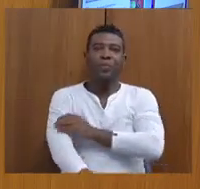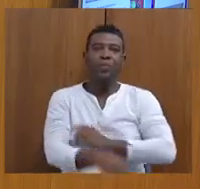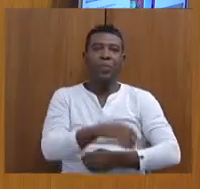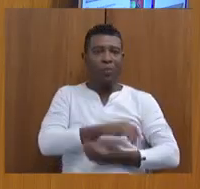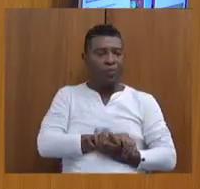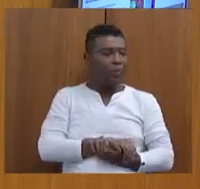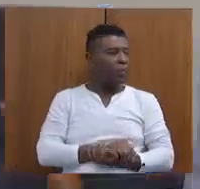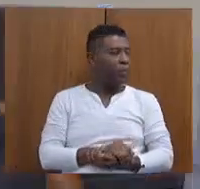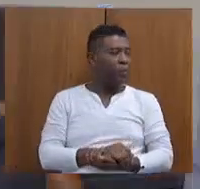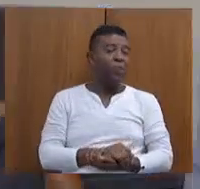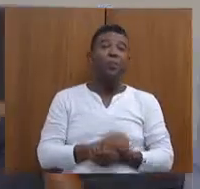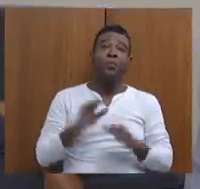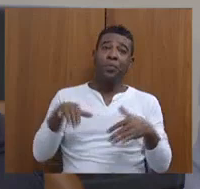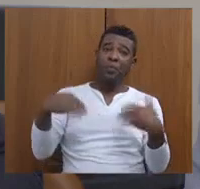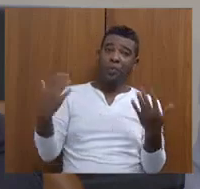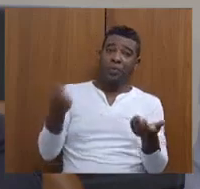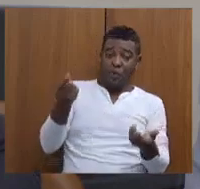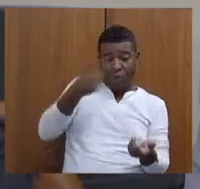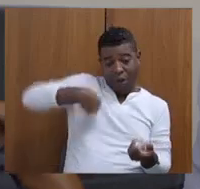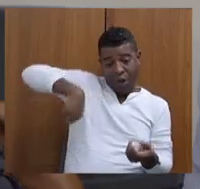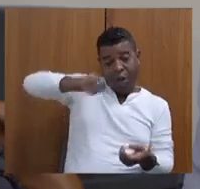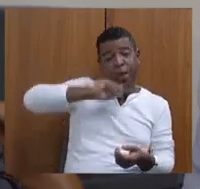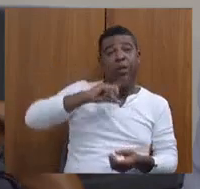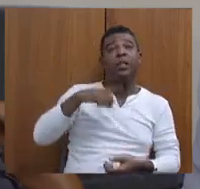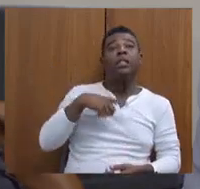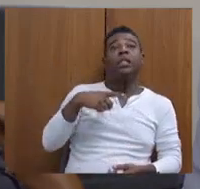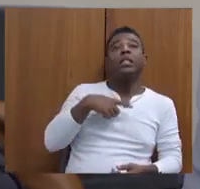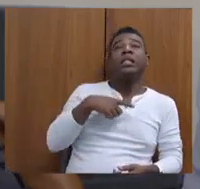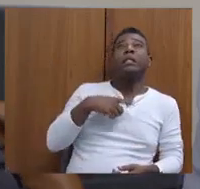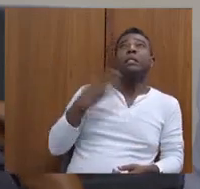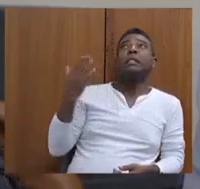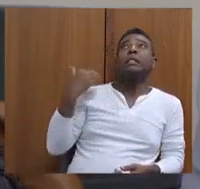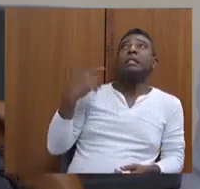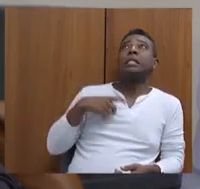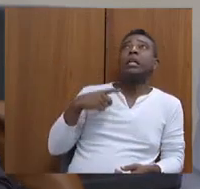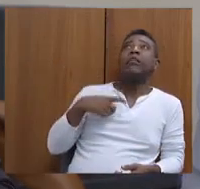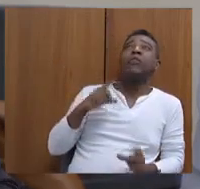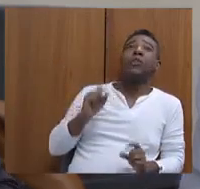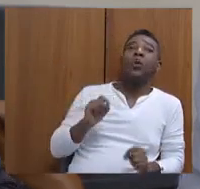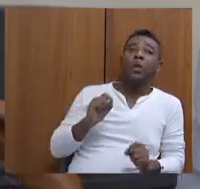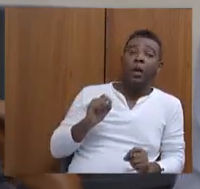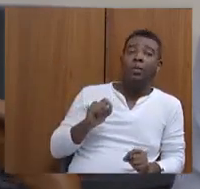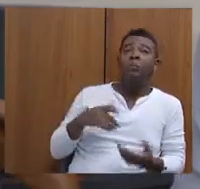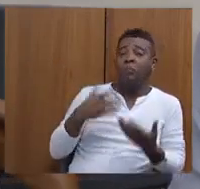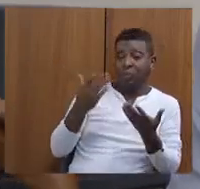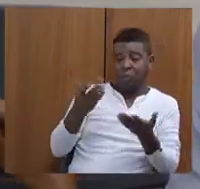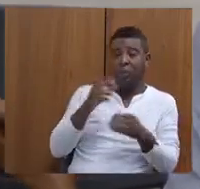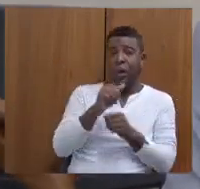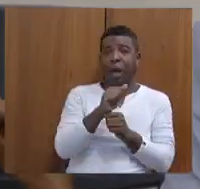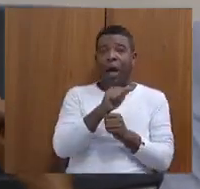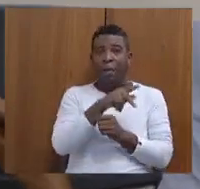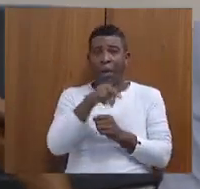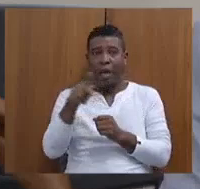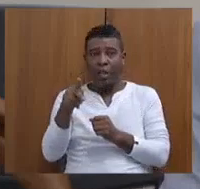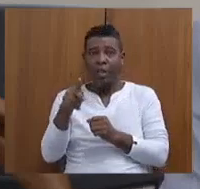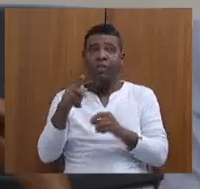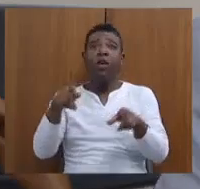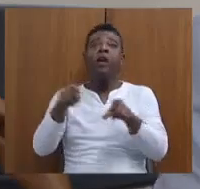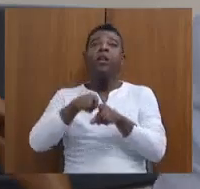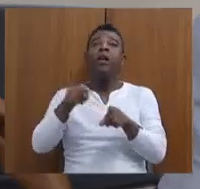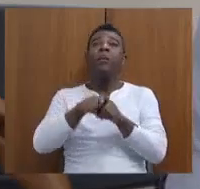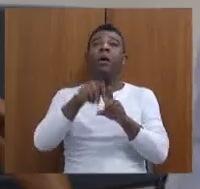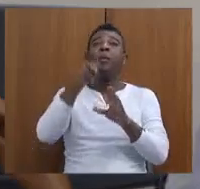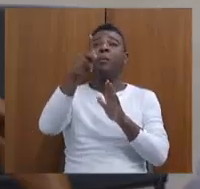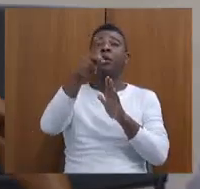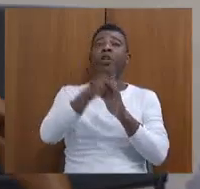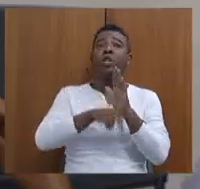então nós tivemos minhas Connection projeto muito interessante